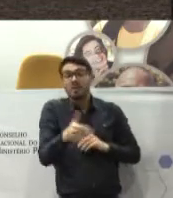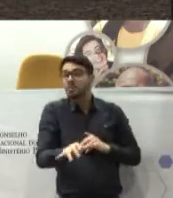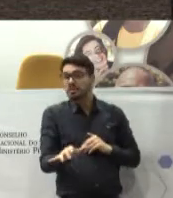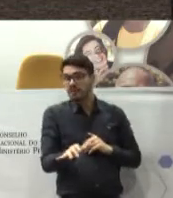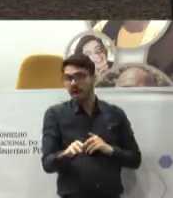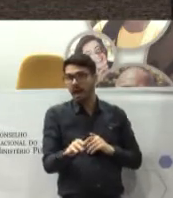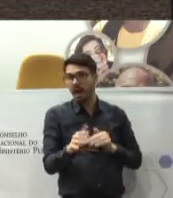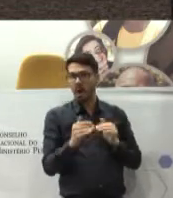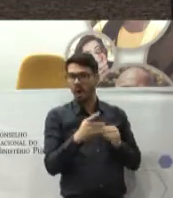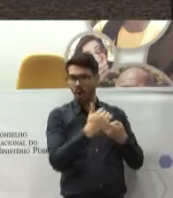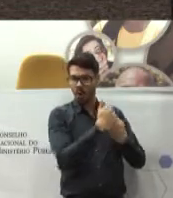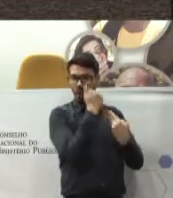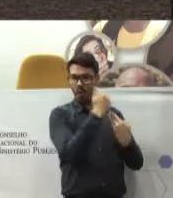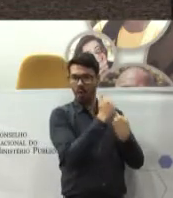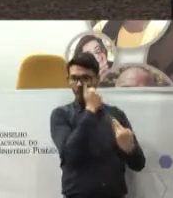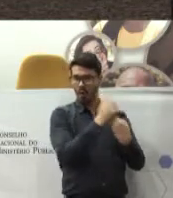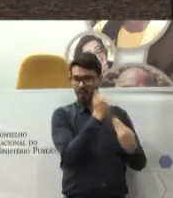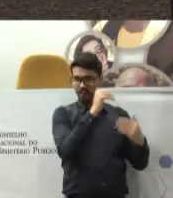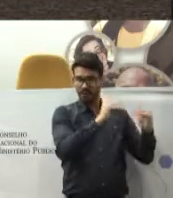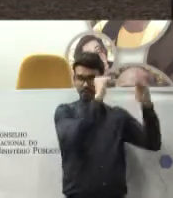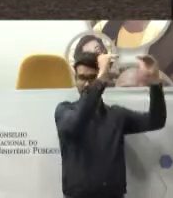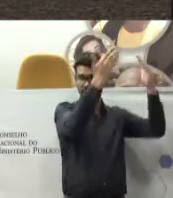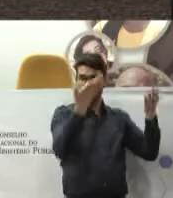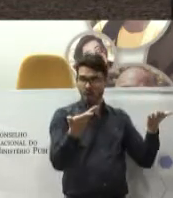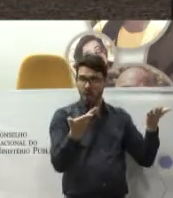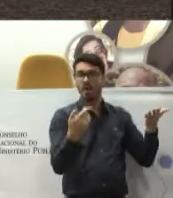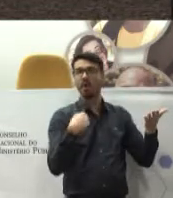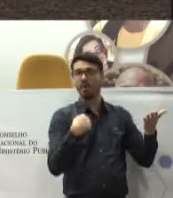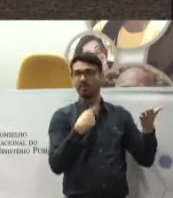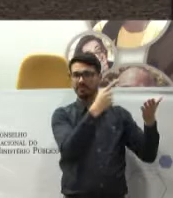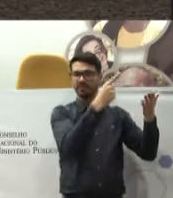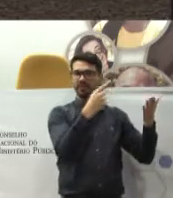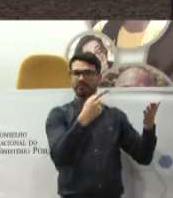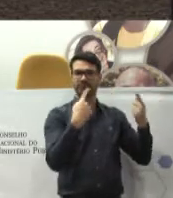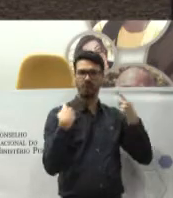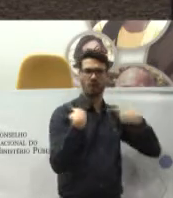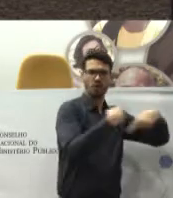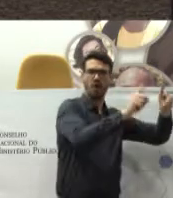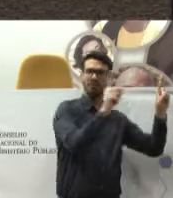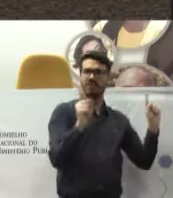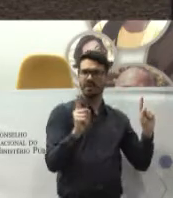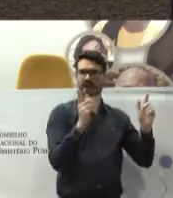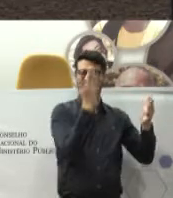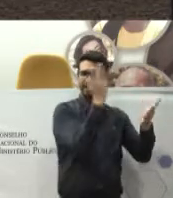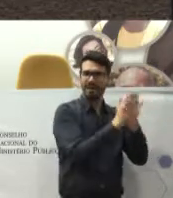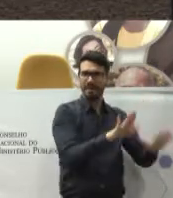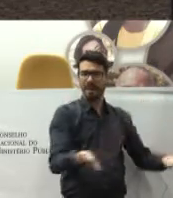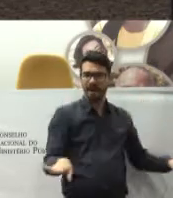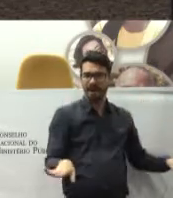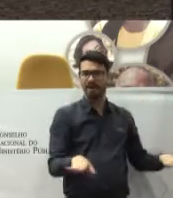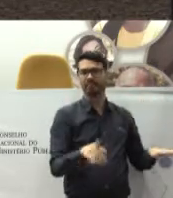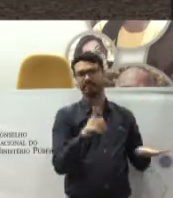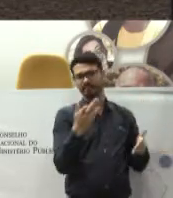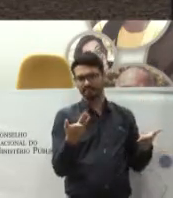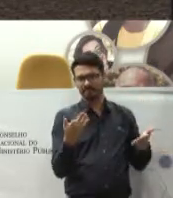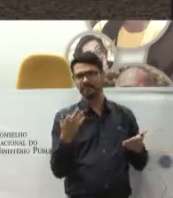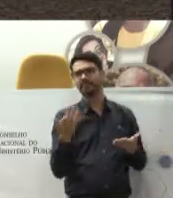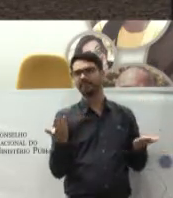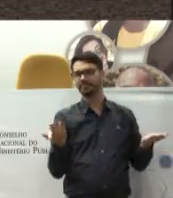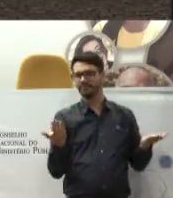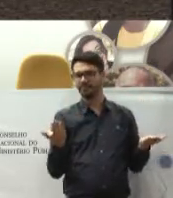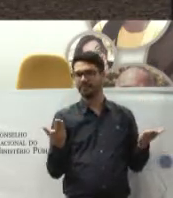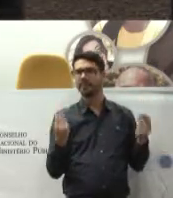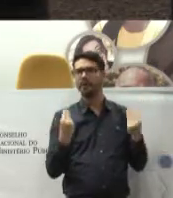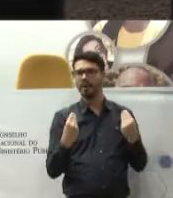seguir orientações dos tribunais superiores, então acabe com eles, então, né? Vamos deixar cada estado e cada